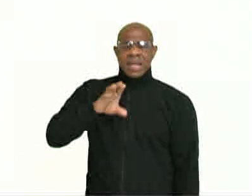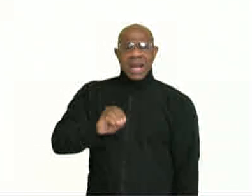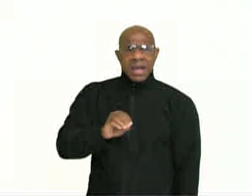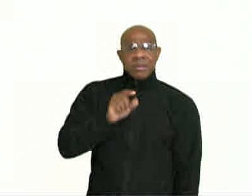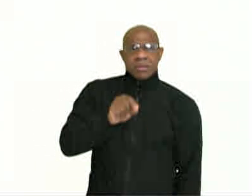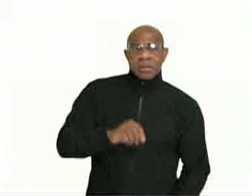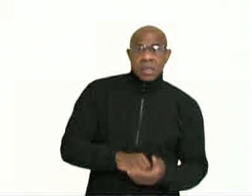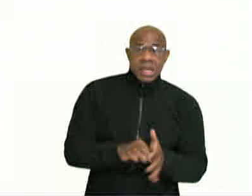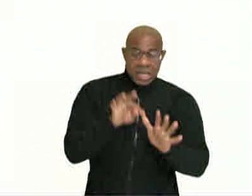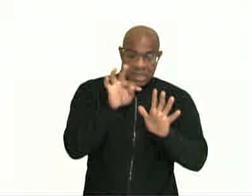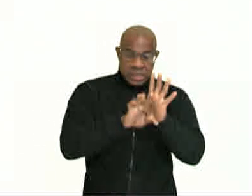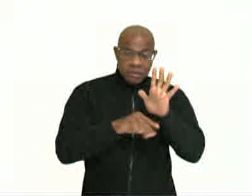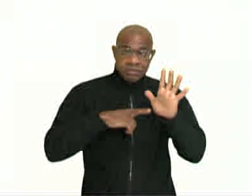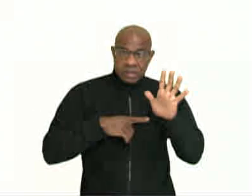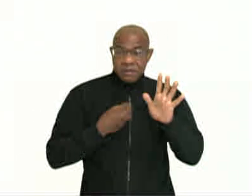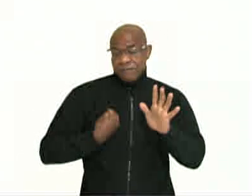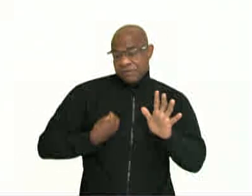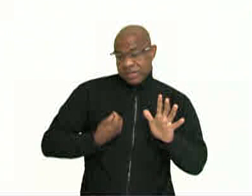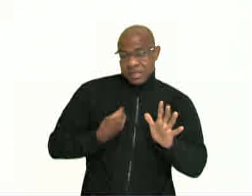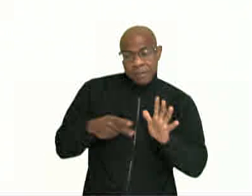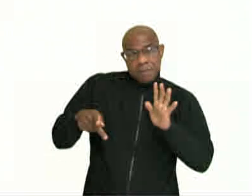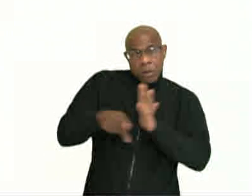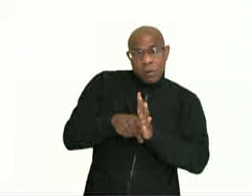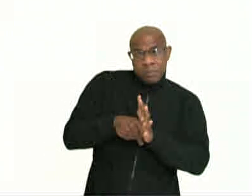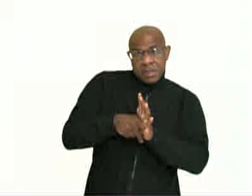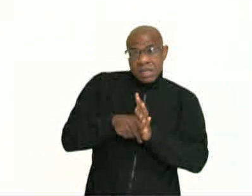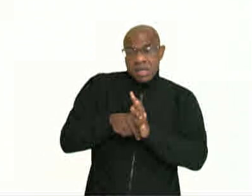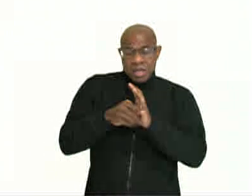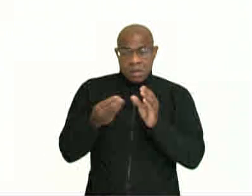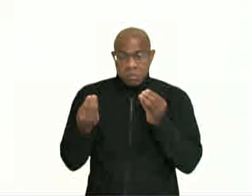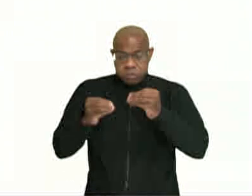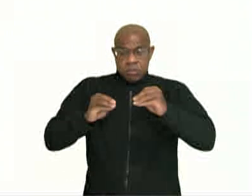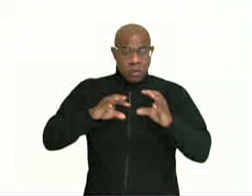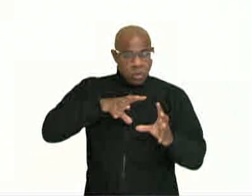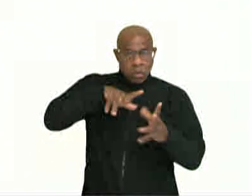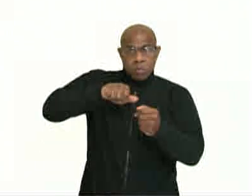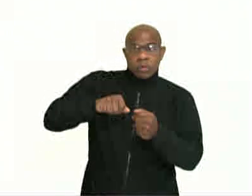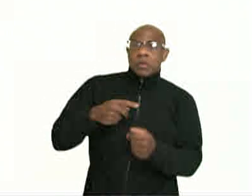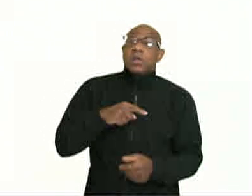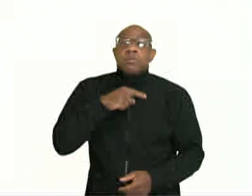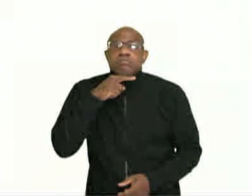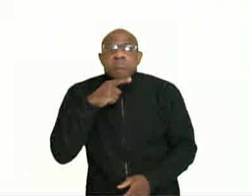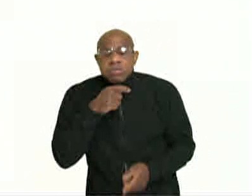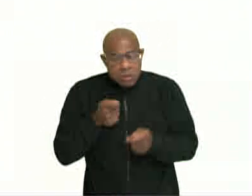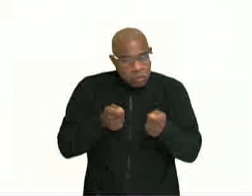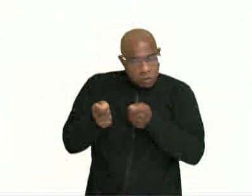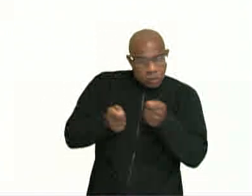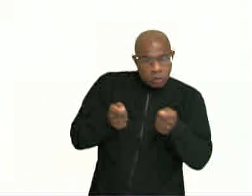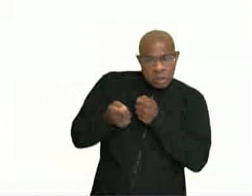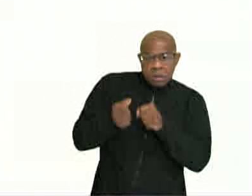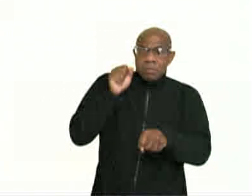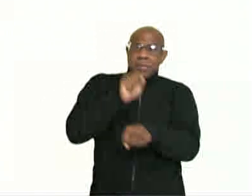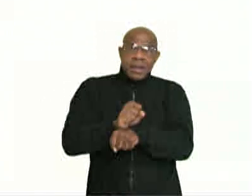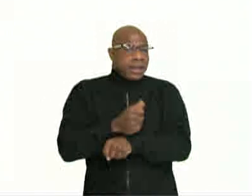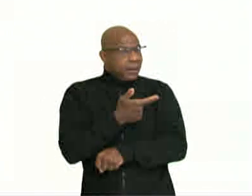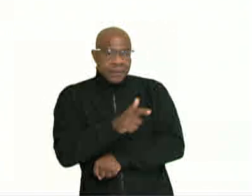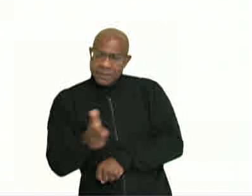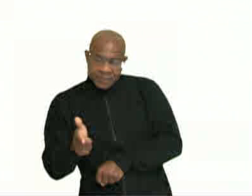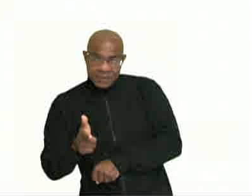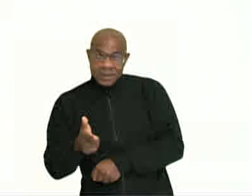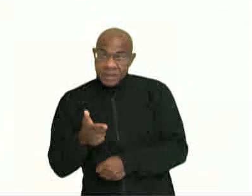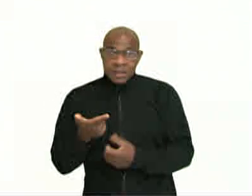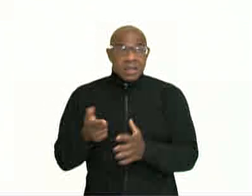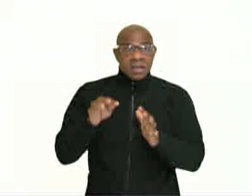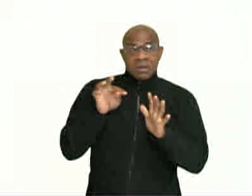Textos têm vida própria. Uma vez colocados no mundo, não temos mais controle de onde irão parar. Ele